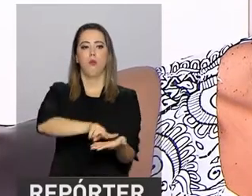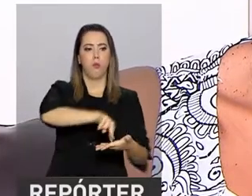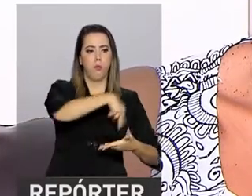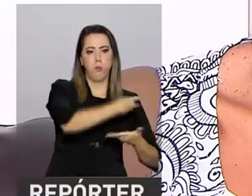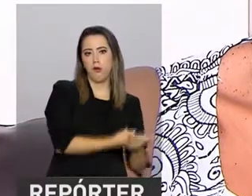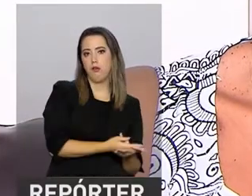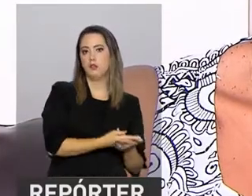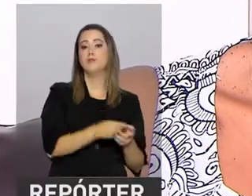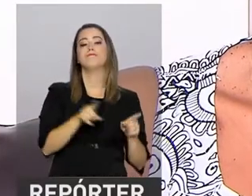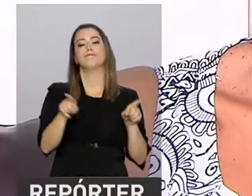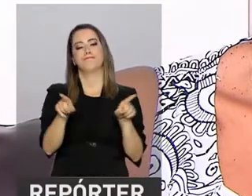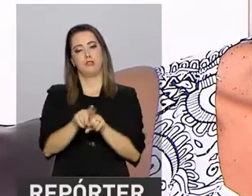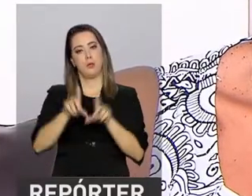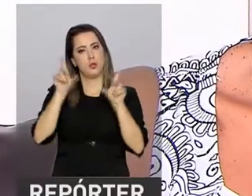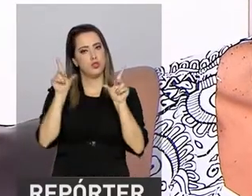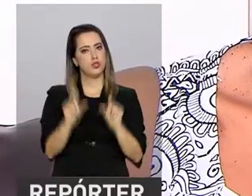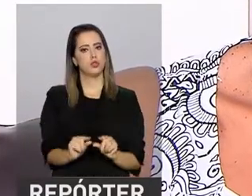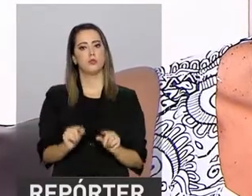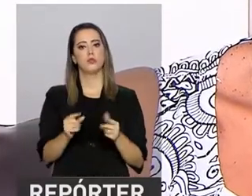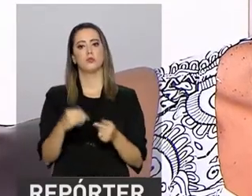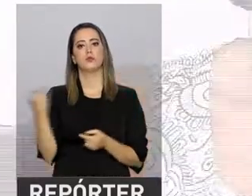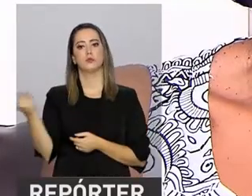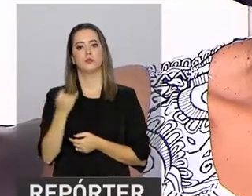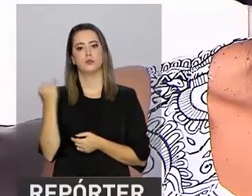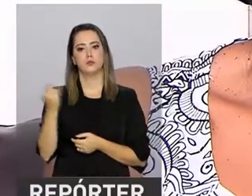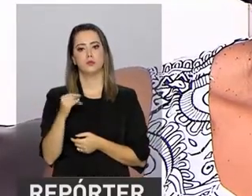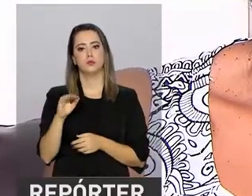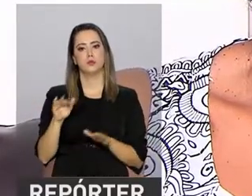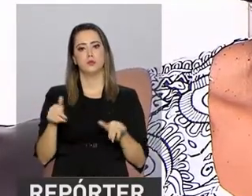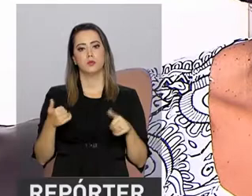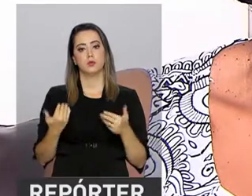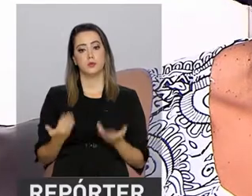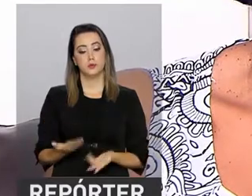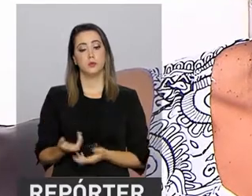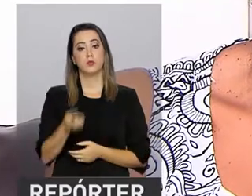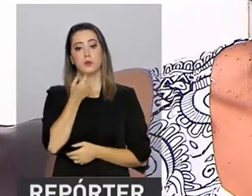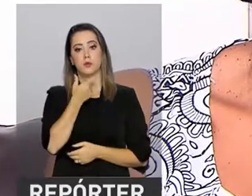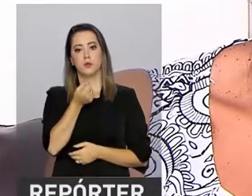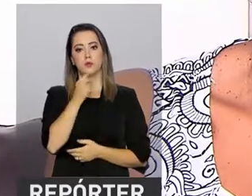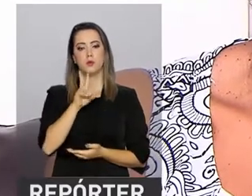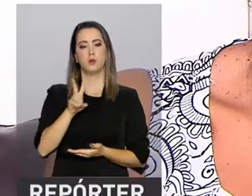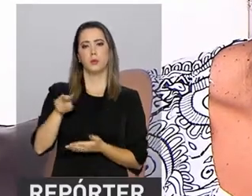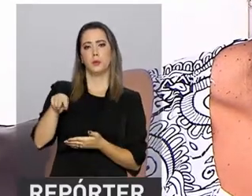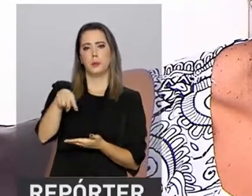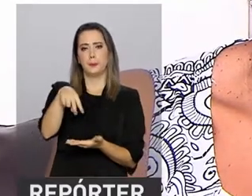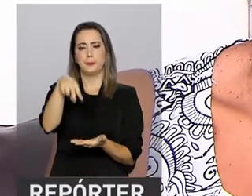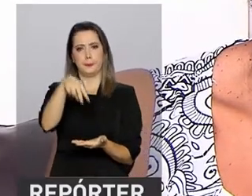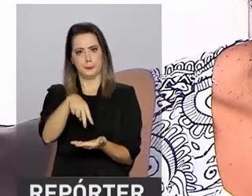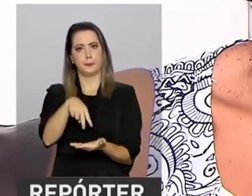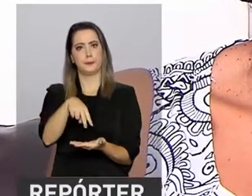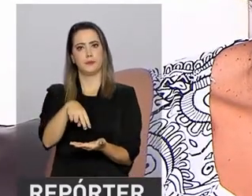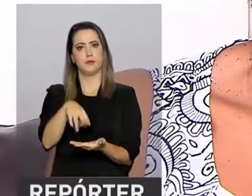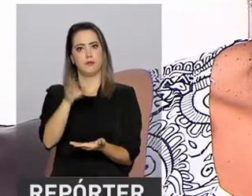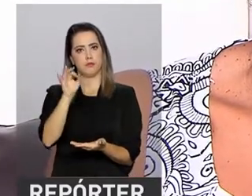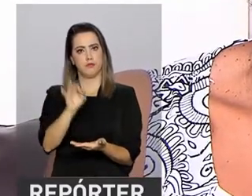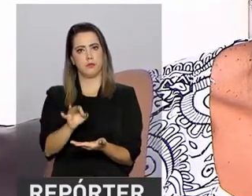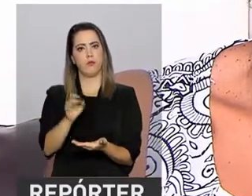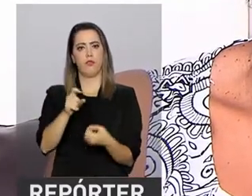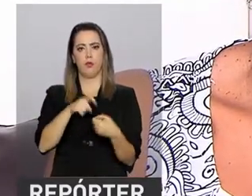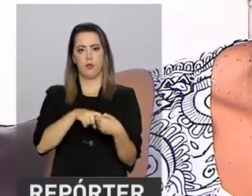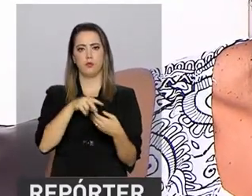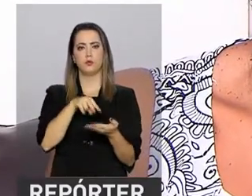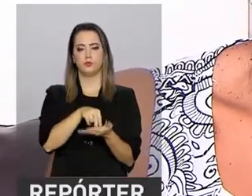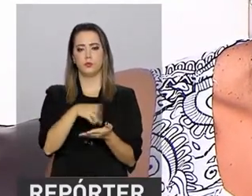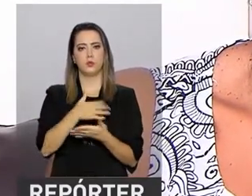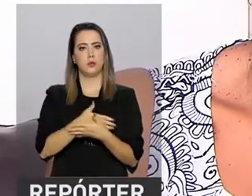quedas diminuíram é de maneira considerável e com o medicamento meu que ele está começando a voltar já ea e